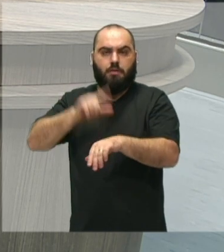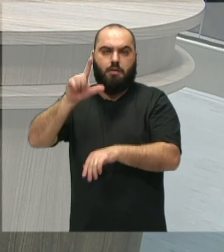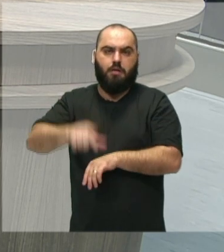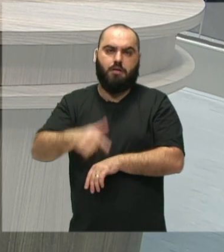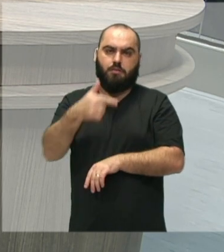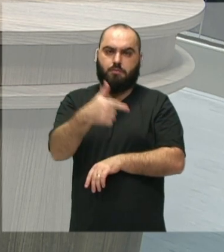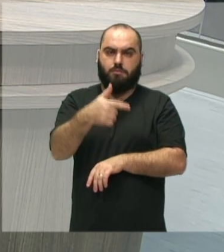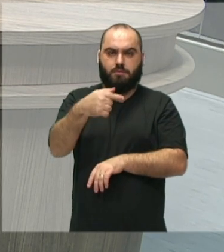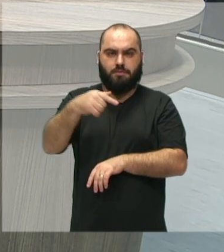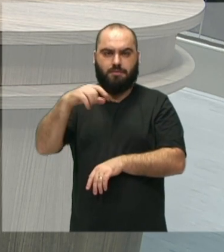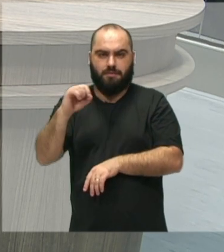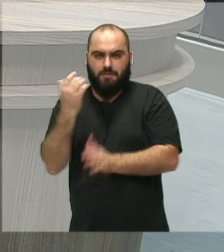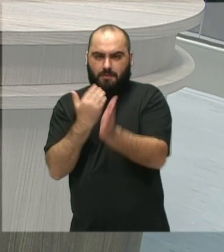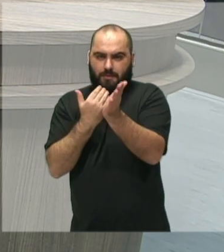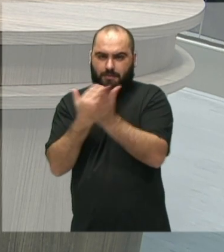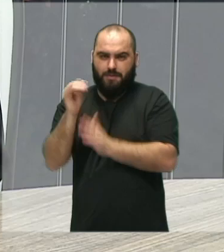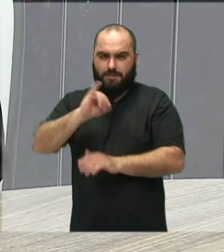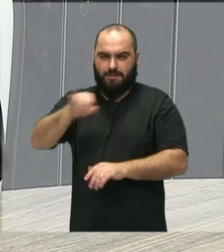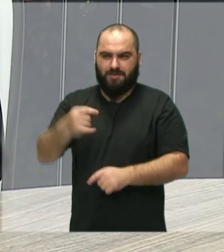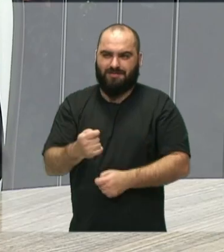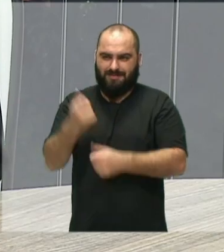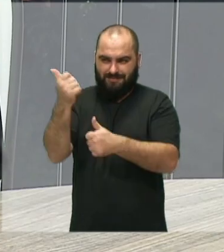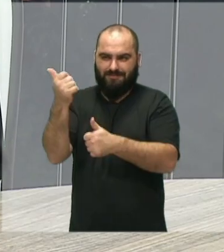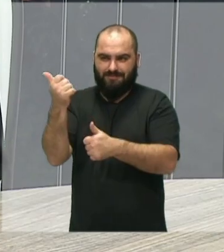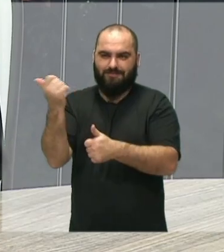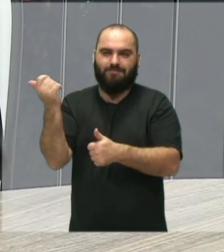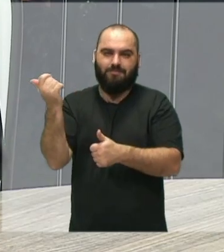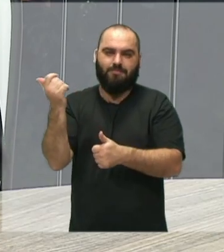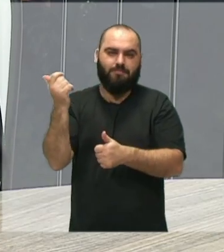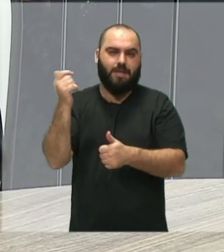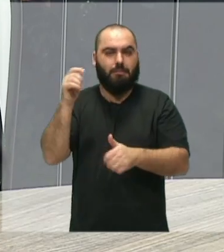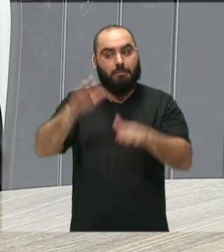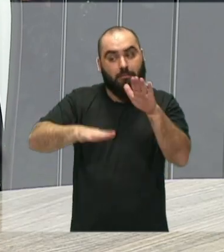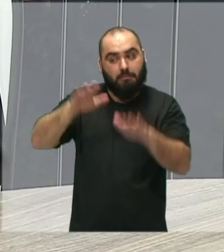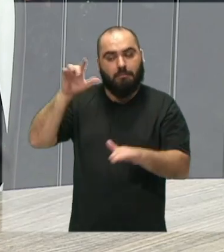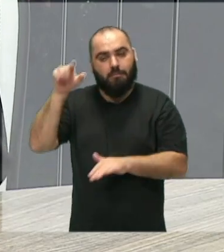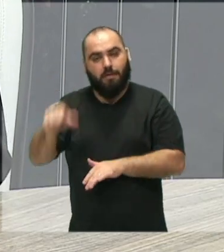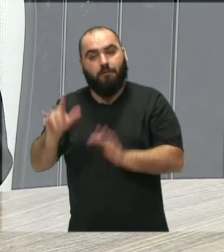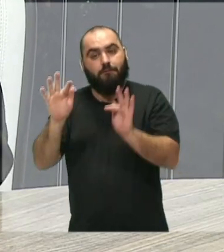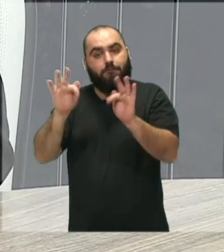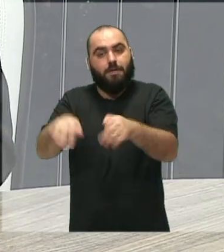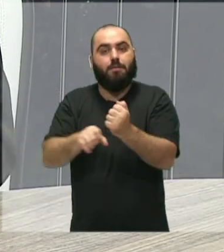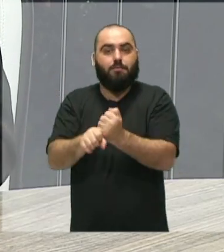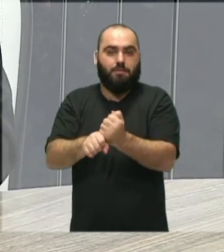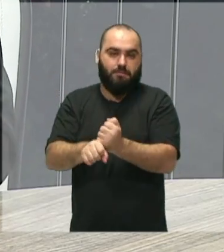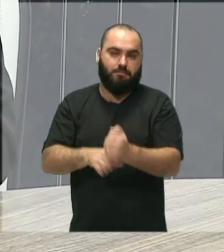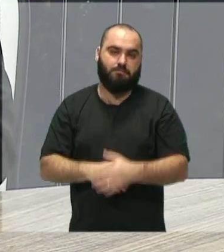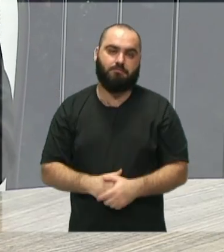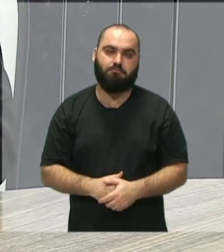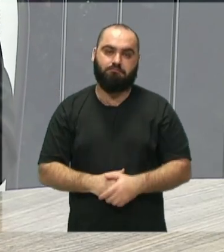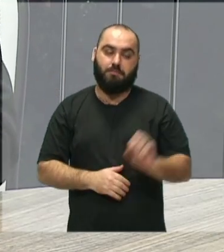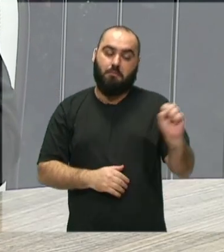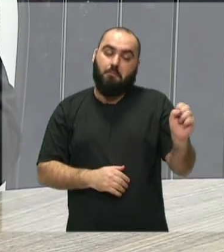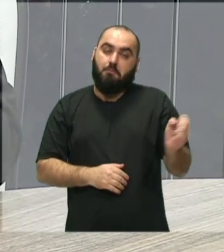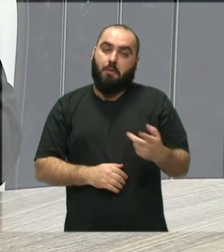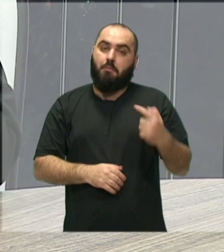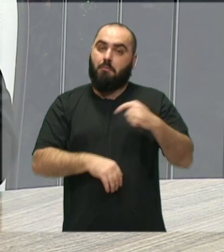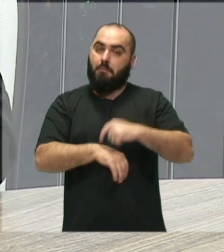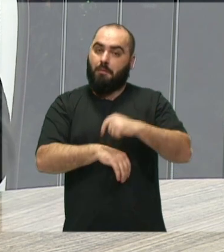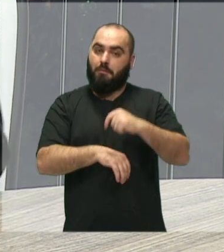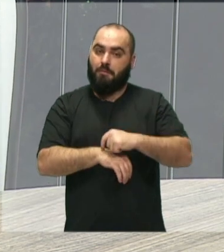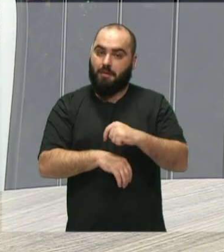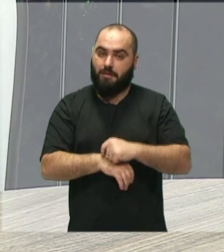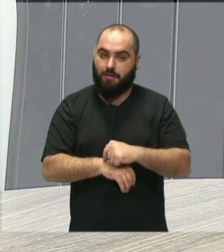dias, iniciou em janeiro, né? Então, é por ali, mais pro final do ano. E aí a gente está aproveitando também esse momento que estamos